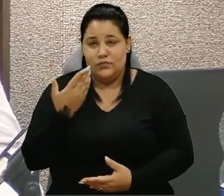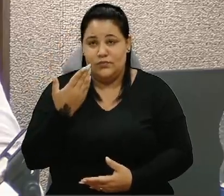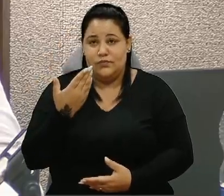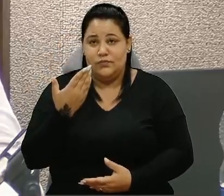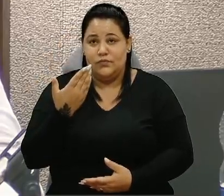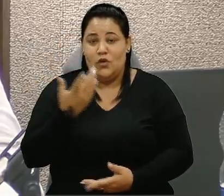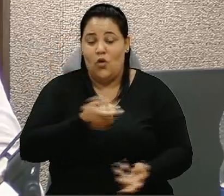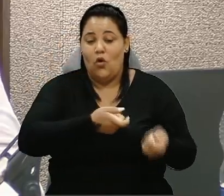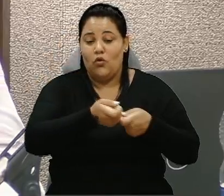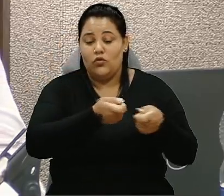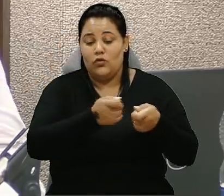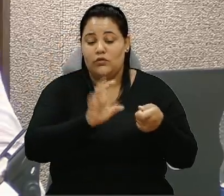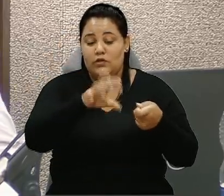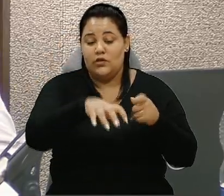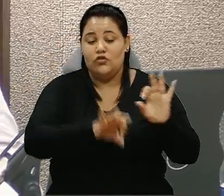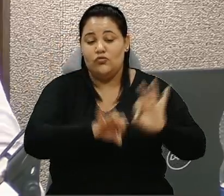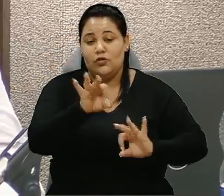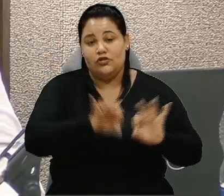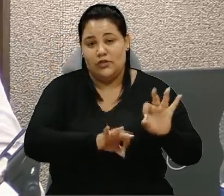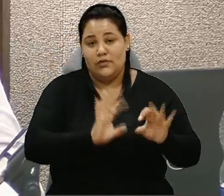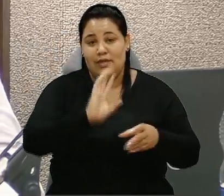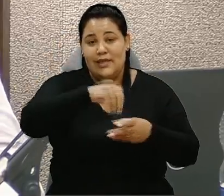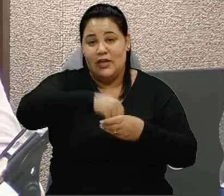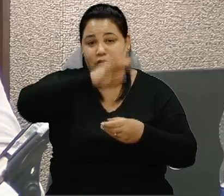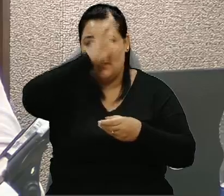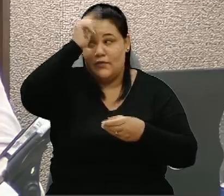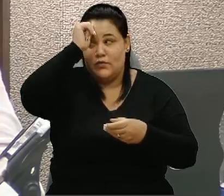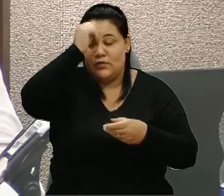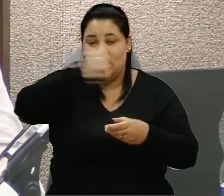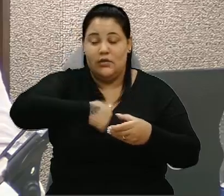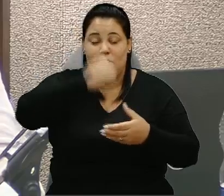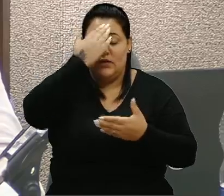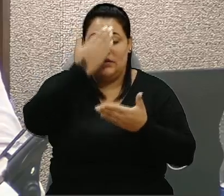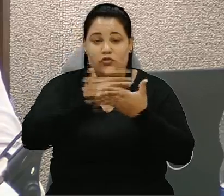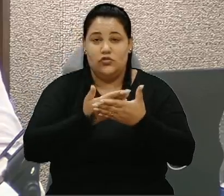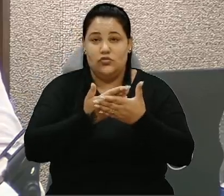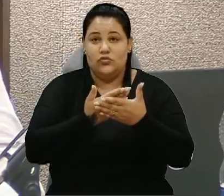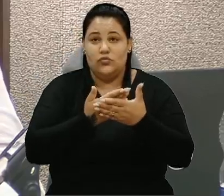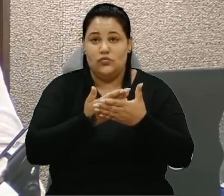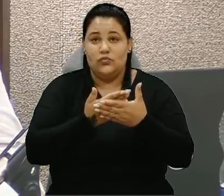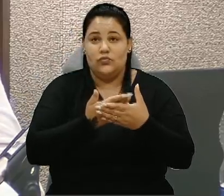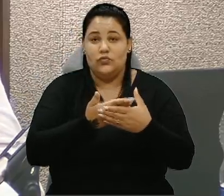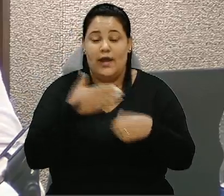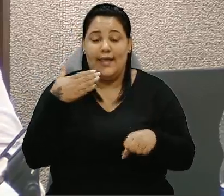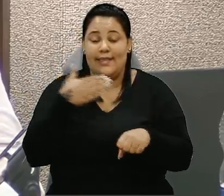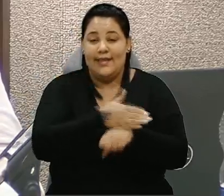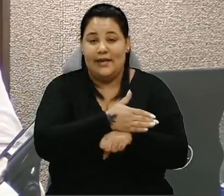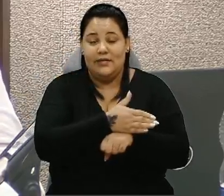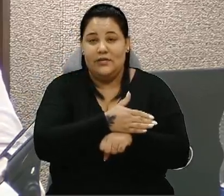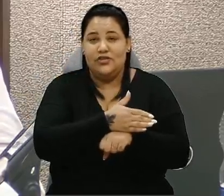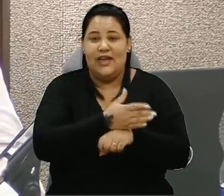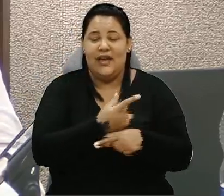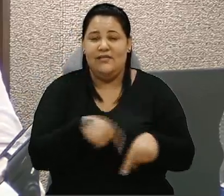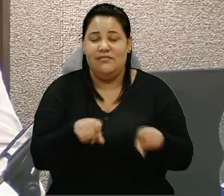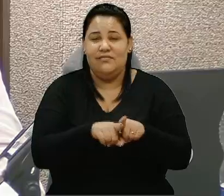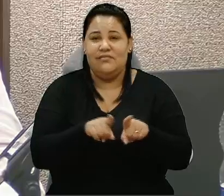de projetos da prefeitura. Eu acredito que com a entrada do Caberlon na Secretaria de Planejamento,